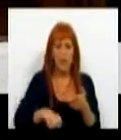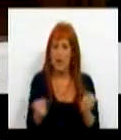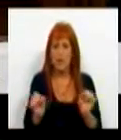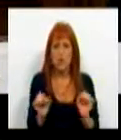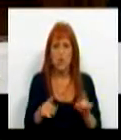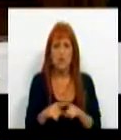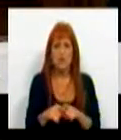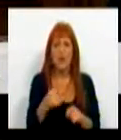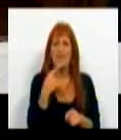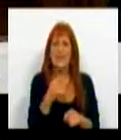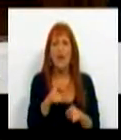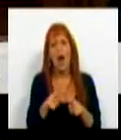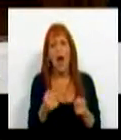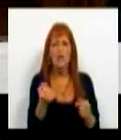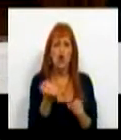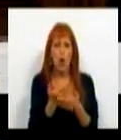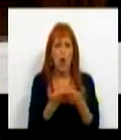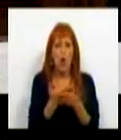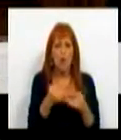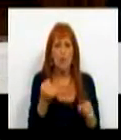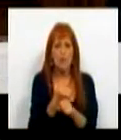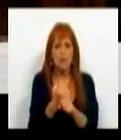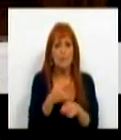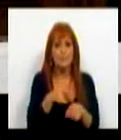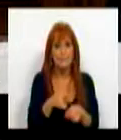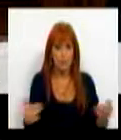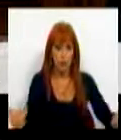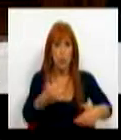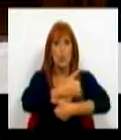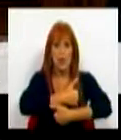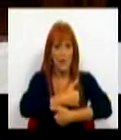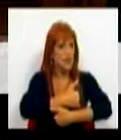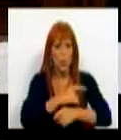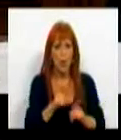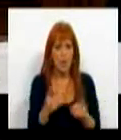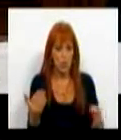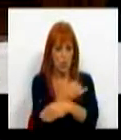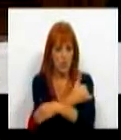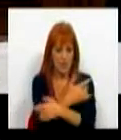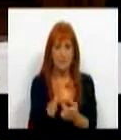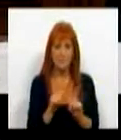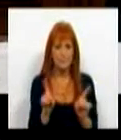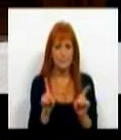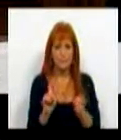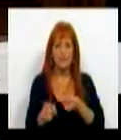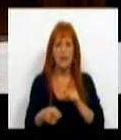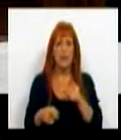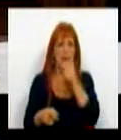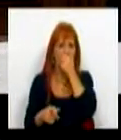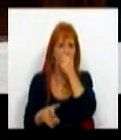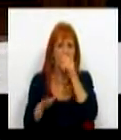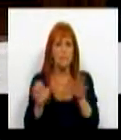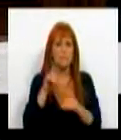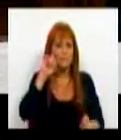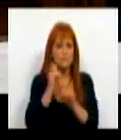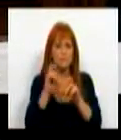não há contratos a dizer que essas operações são cruzadas. E, portanto, aquilo que a equipa de